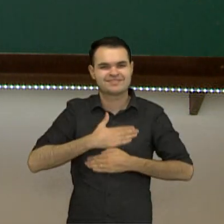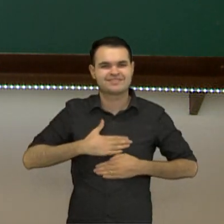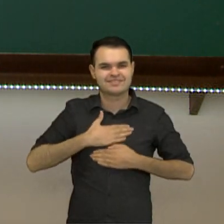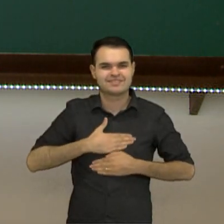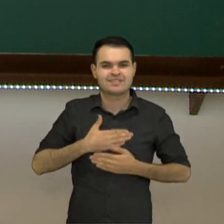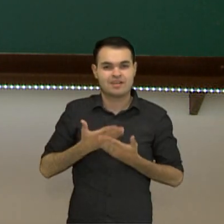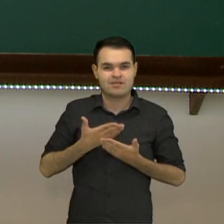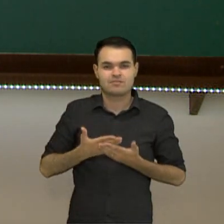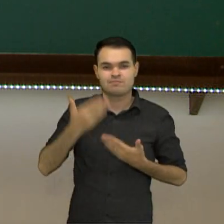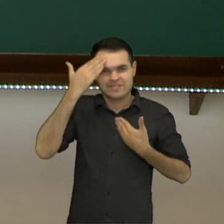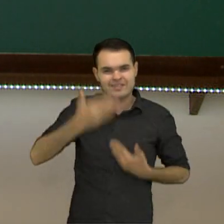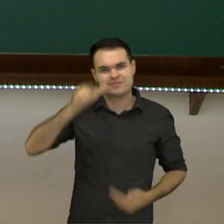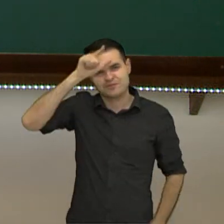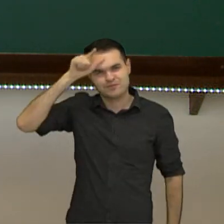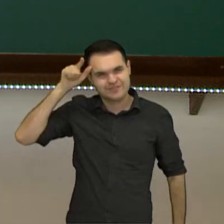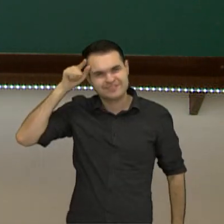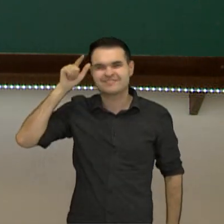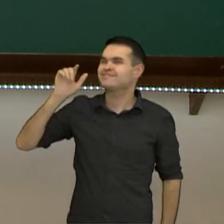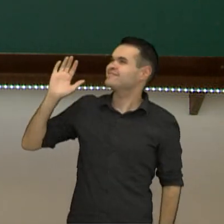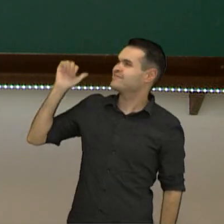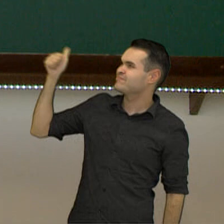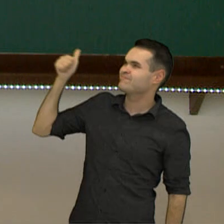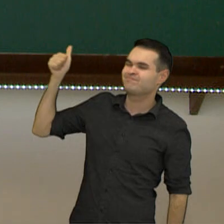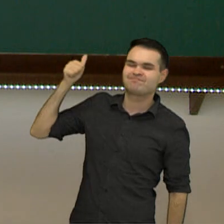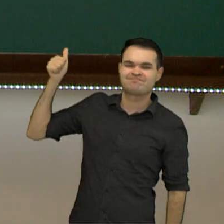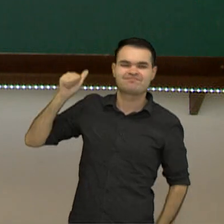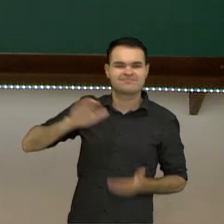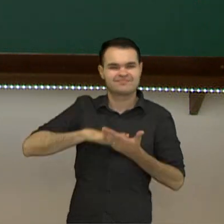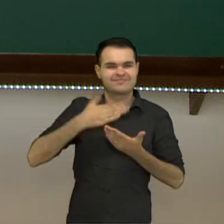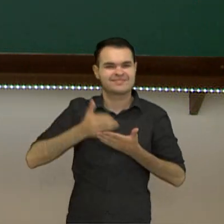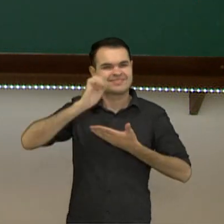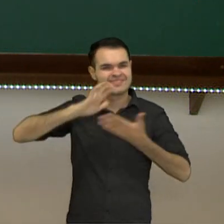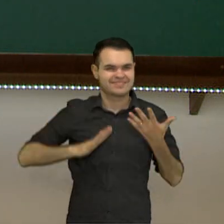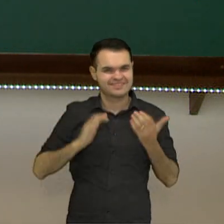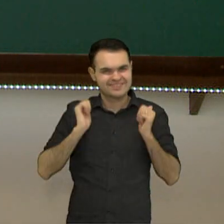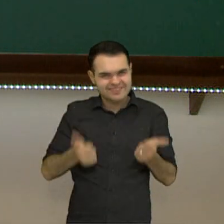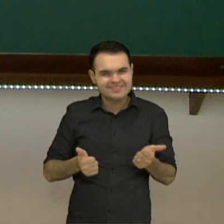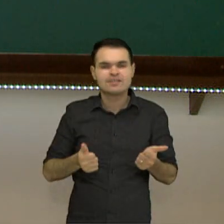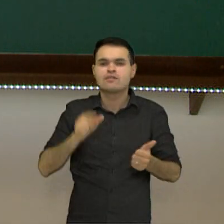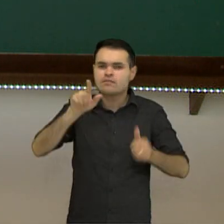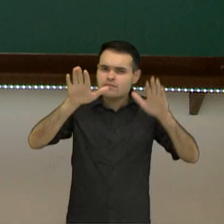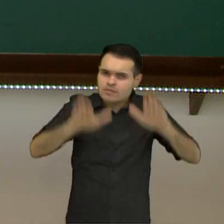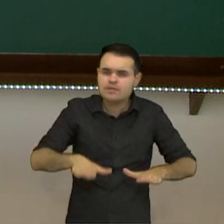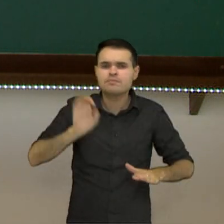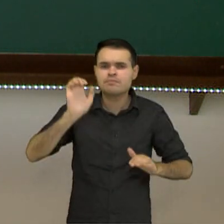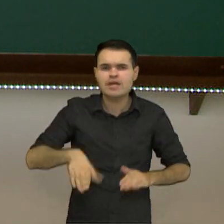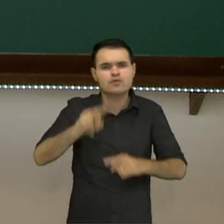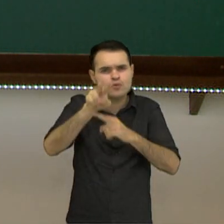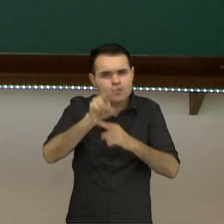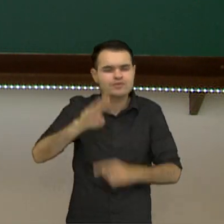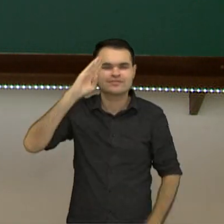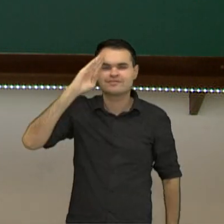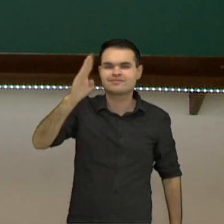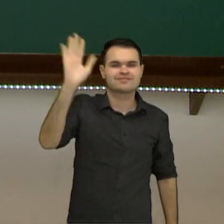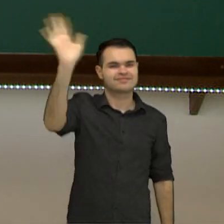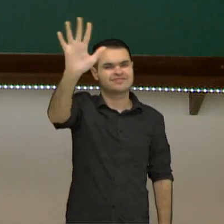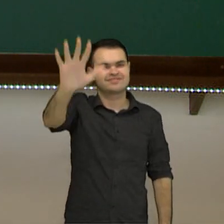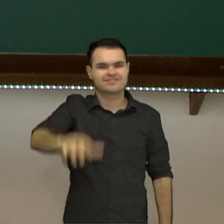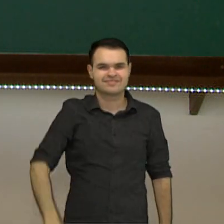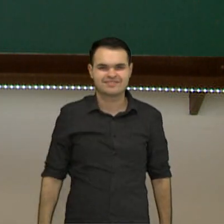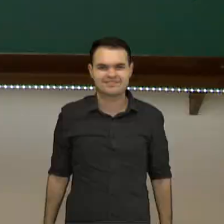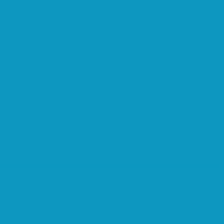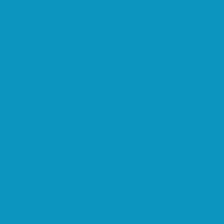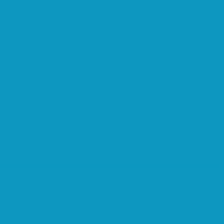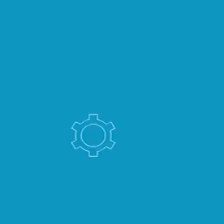gostado da aula de hoje. Obrigado, Luiz, que fez aí a interpretação da aula em Libras. Fiquem bem, se cuidem e até a próxima. Tchau, tchau.